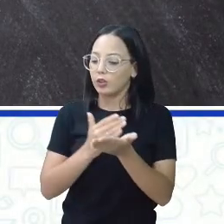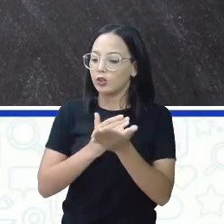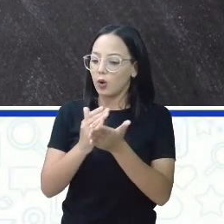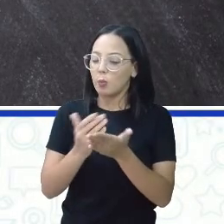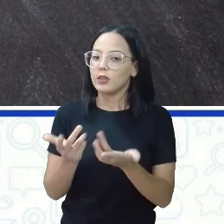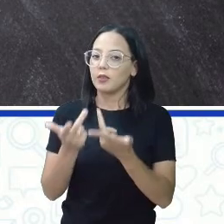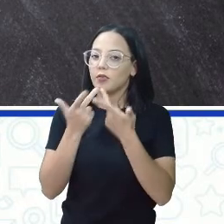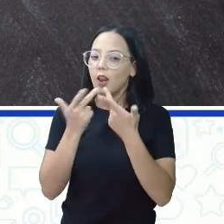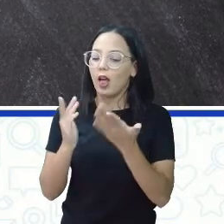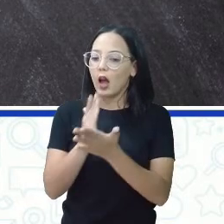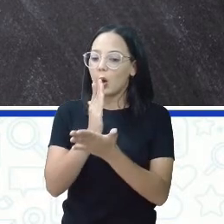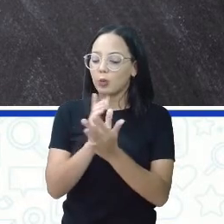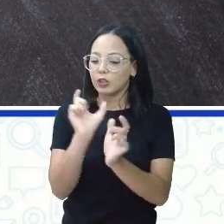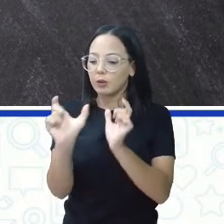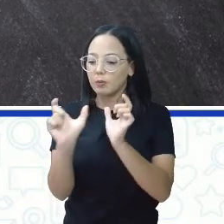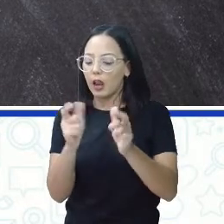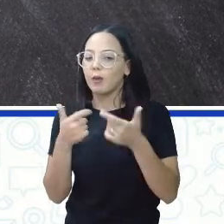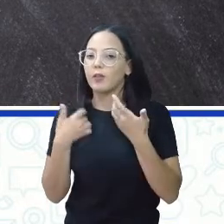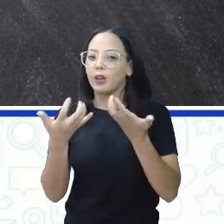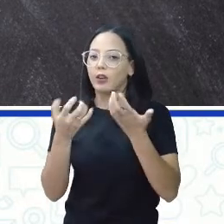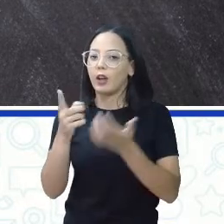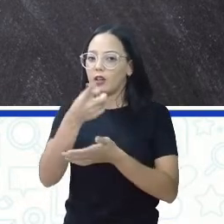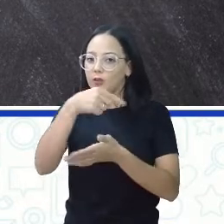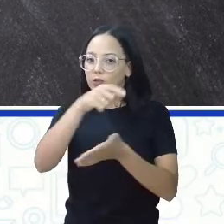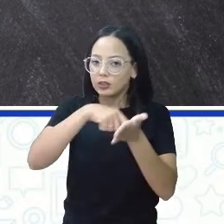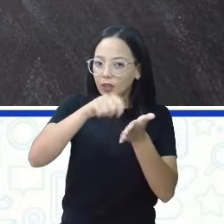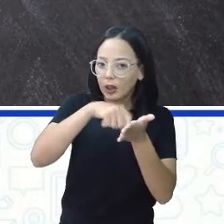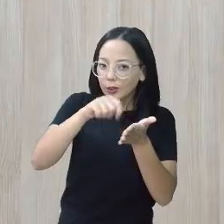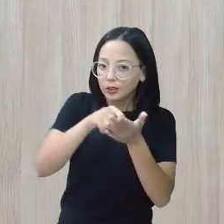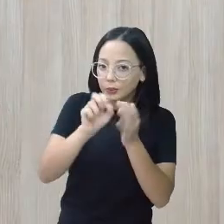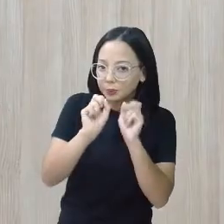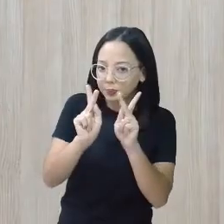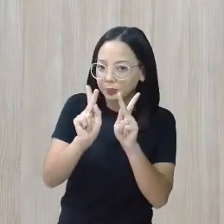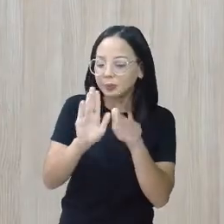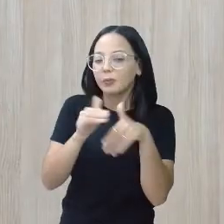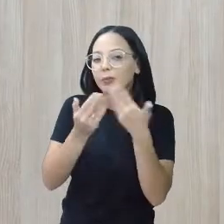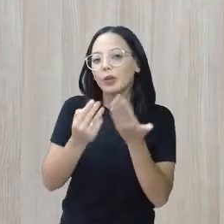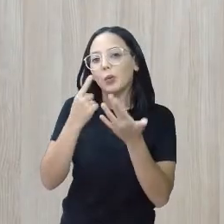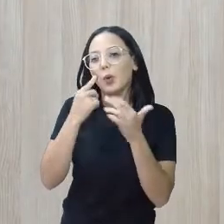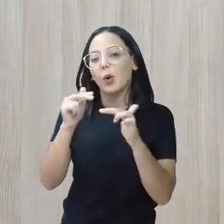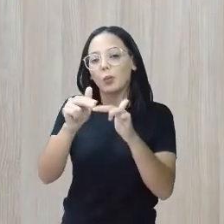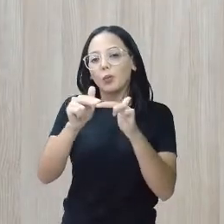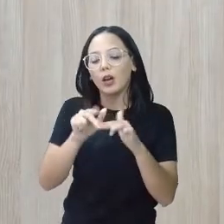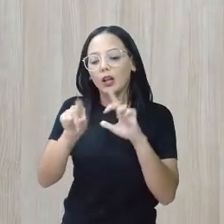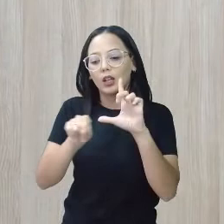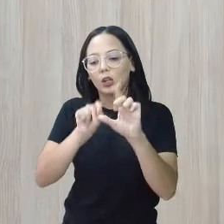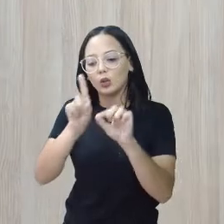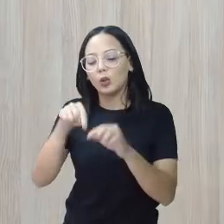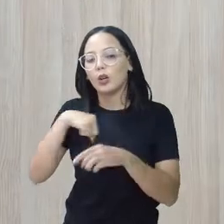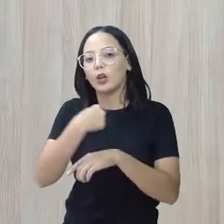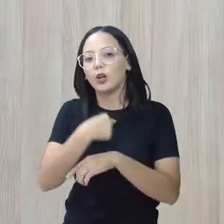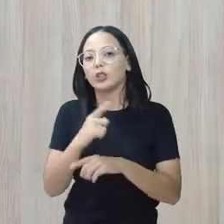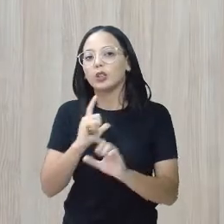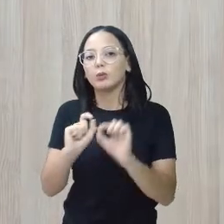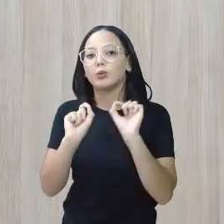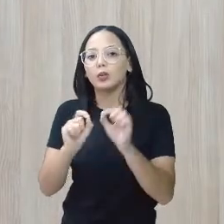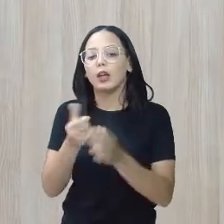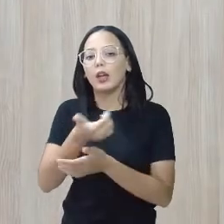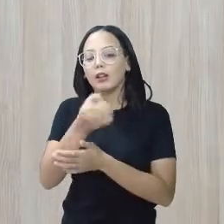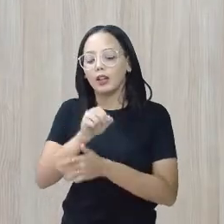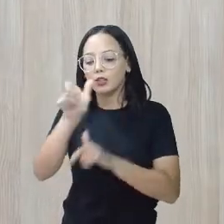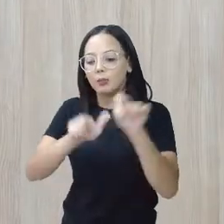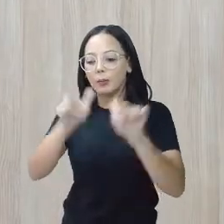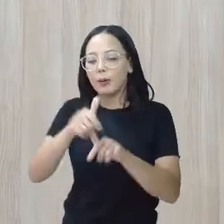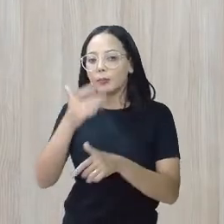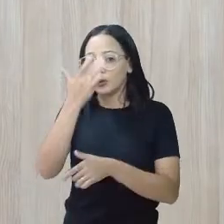uns termos e eu quero que você faça as anotações aí no seu caderno, tá? Diante dessa escolha, a gente tem que 10 pessoas